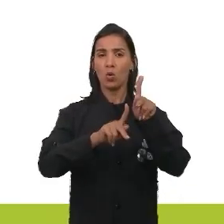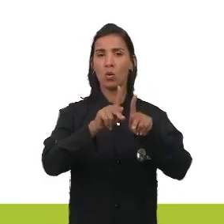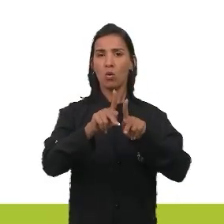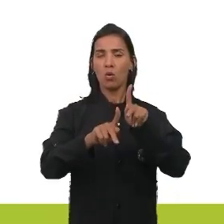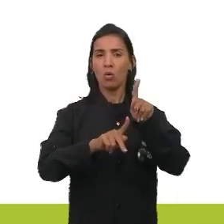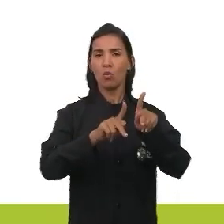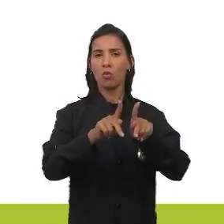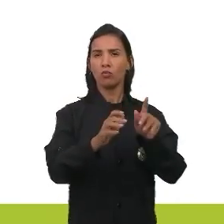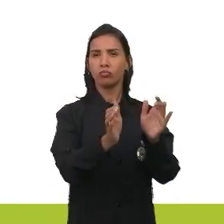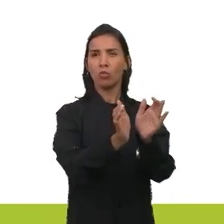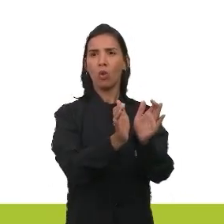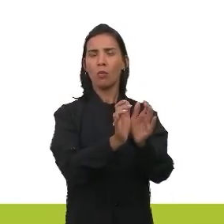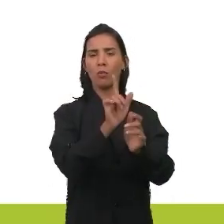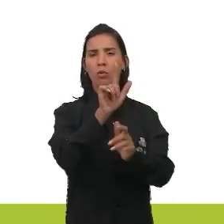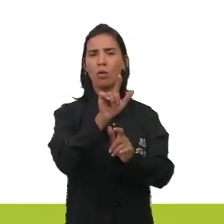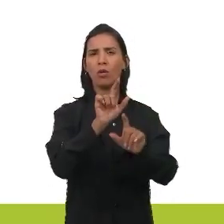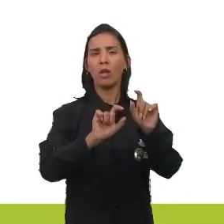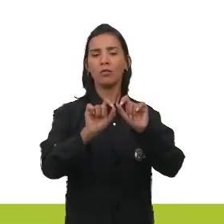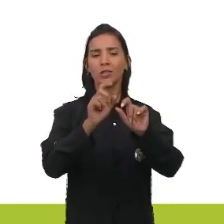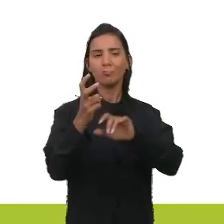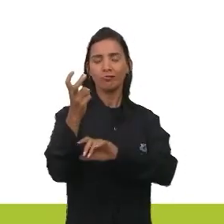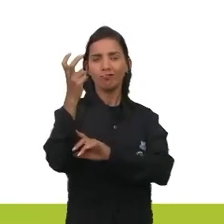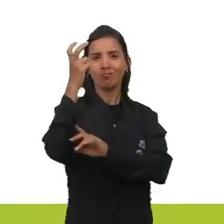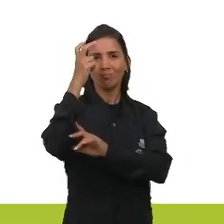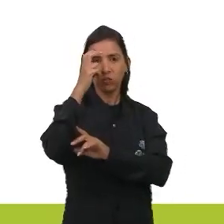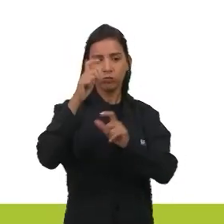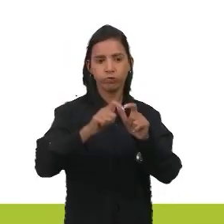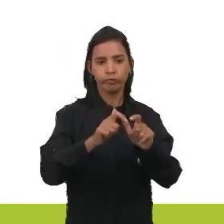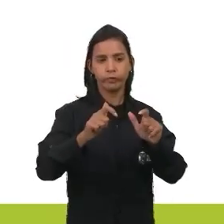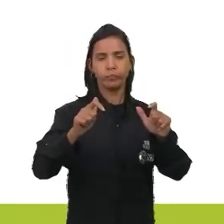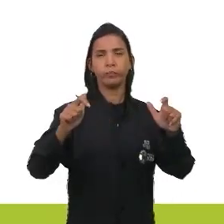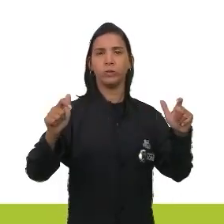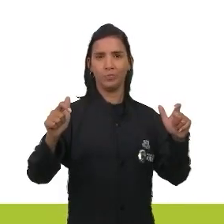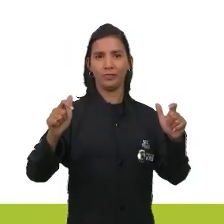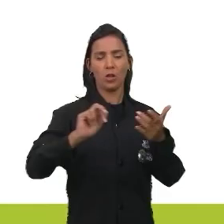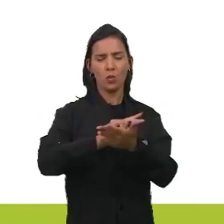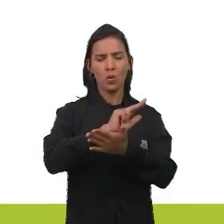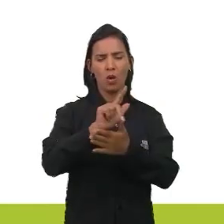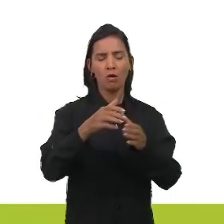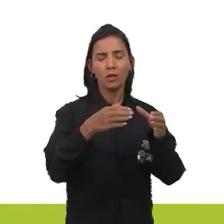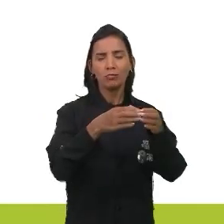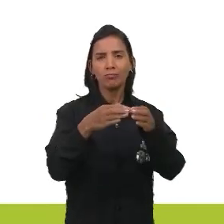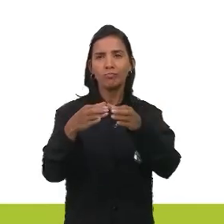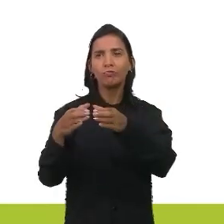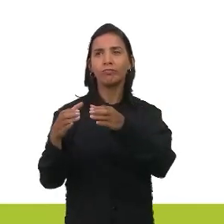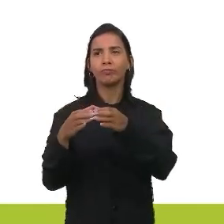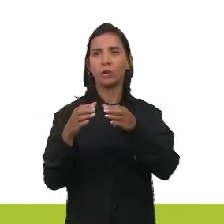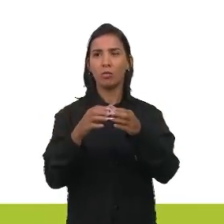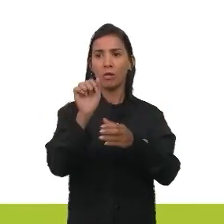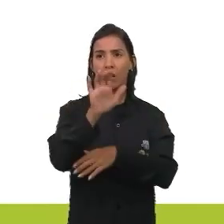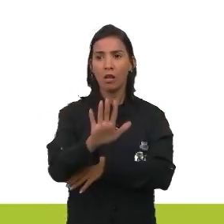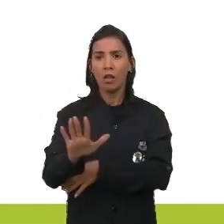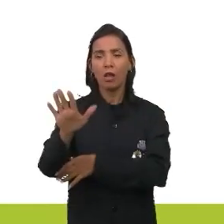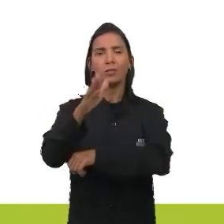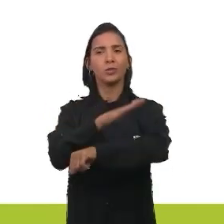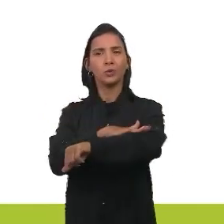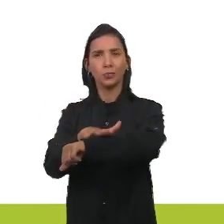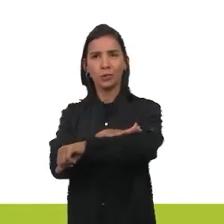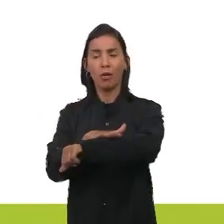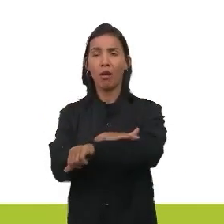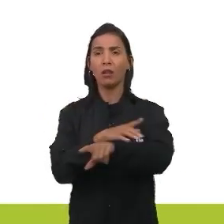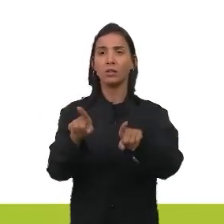a entidade cultural mais ampla. As aldeias, as regiões, as etnias,